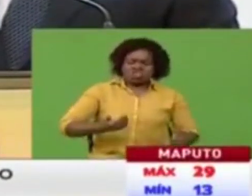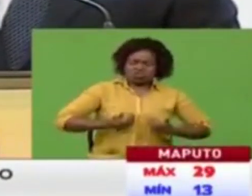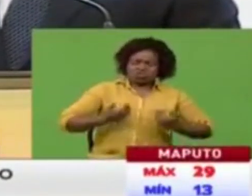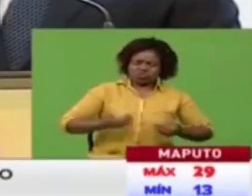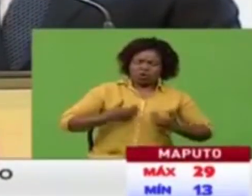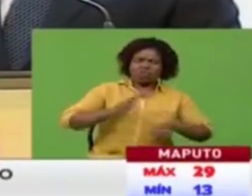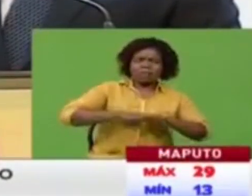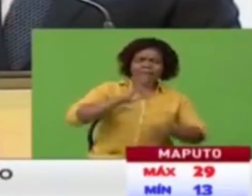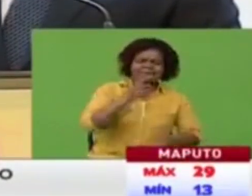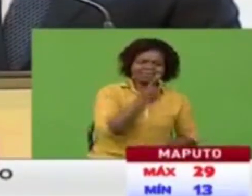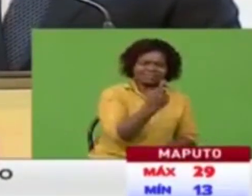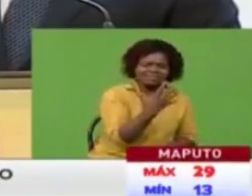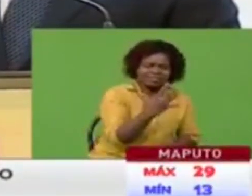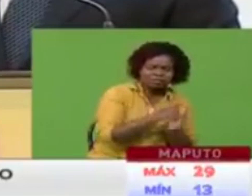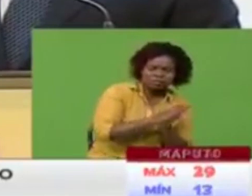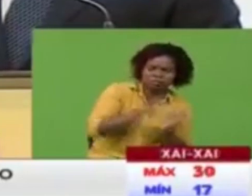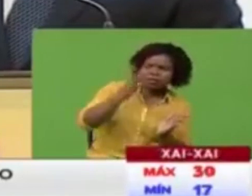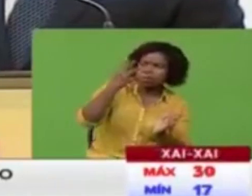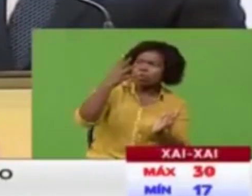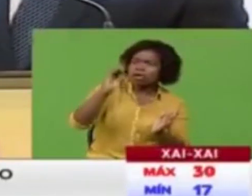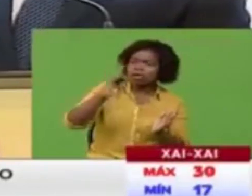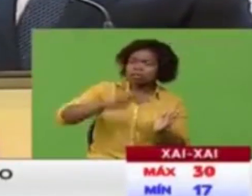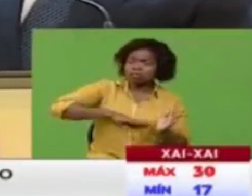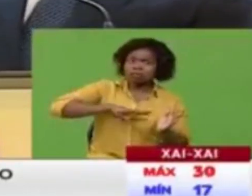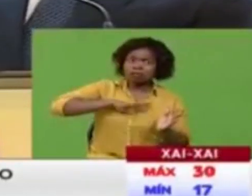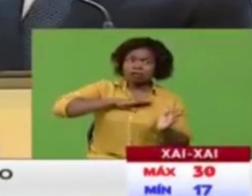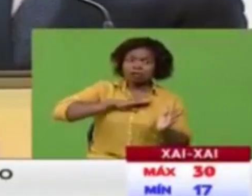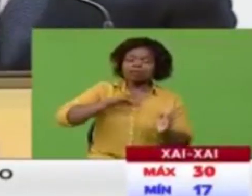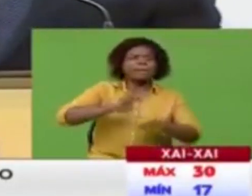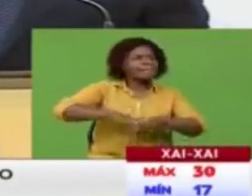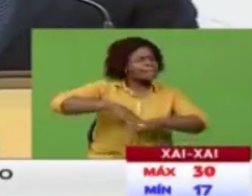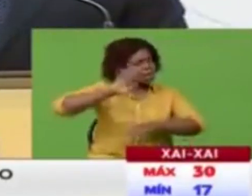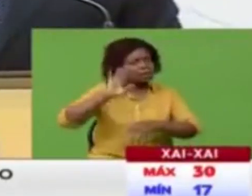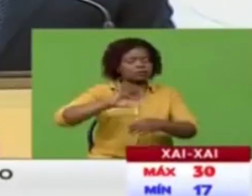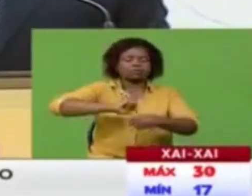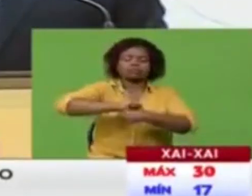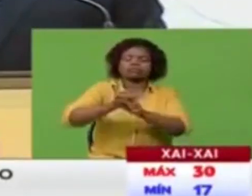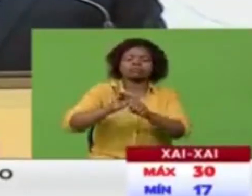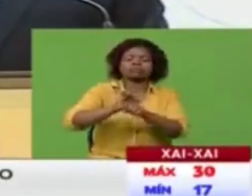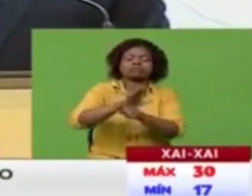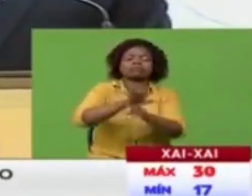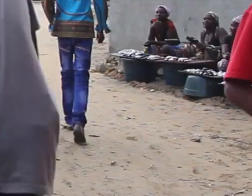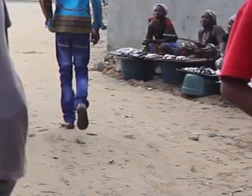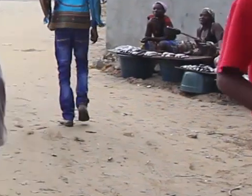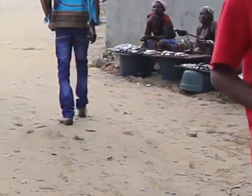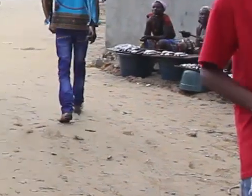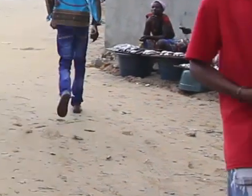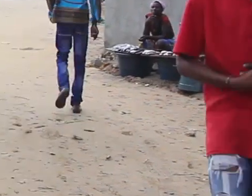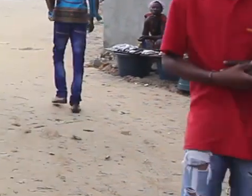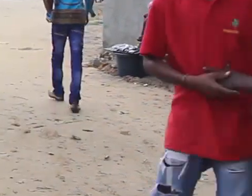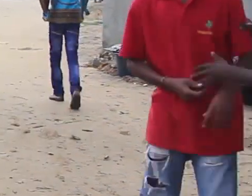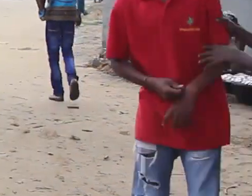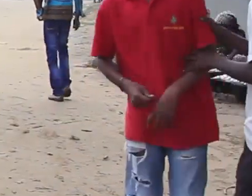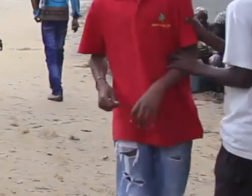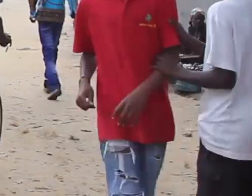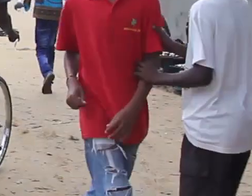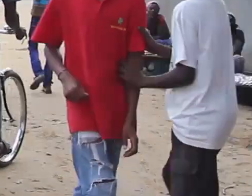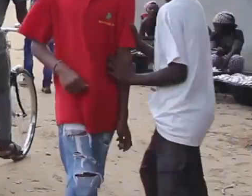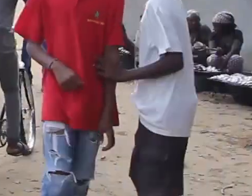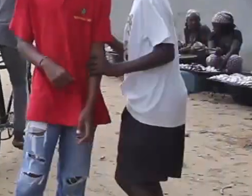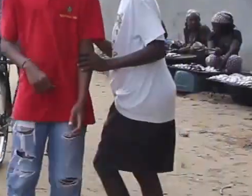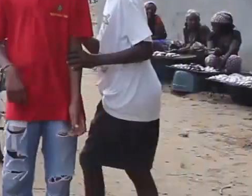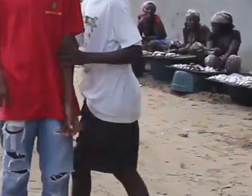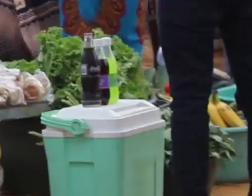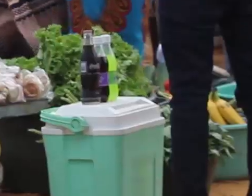anos, revelando-se uma ameaça ao nosso futuro como nação. O presidente da República